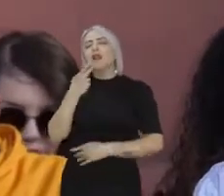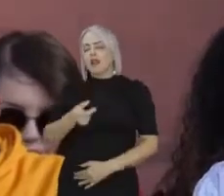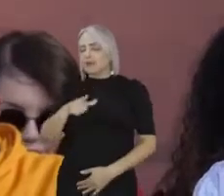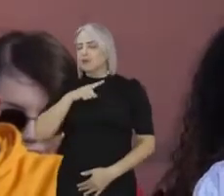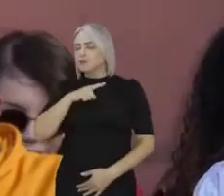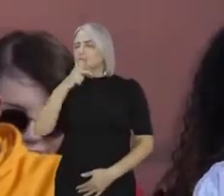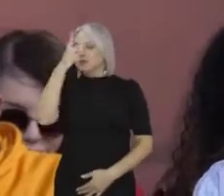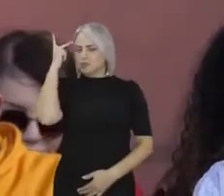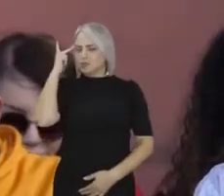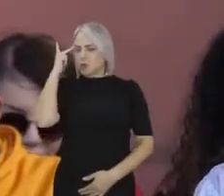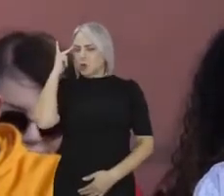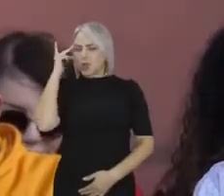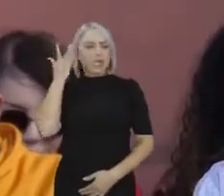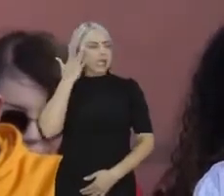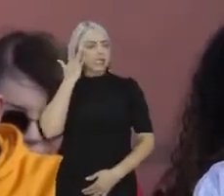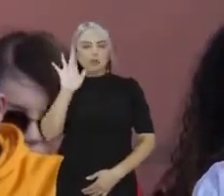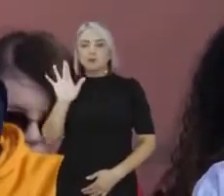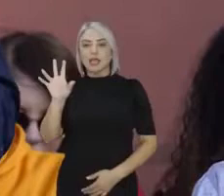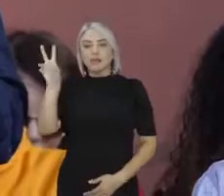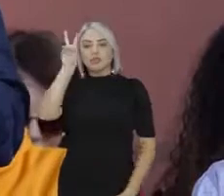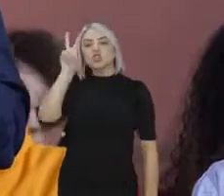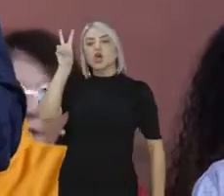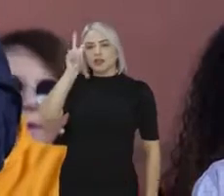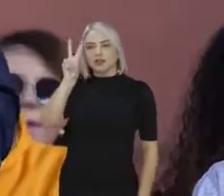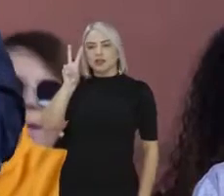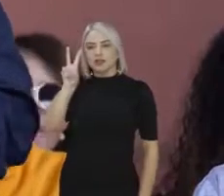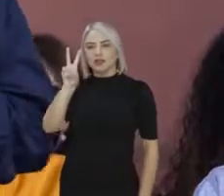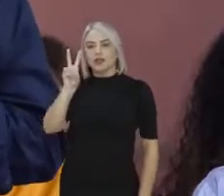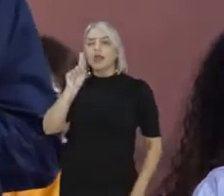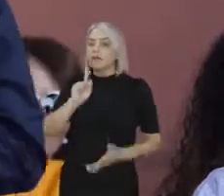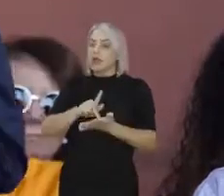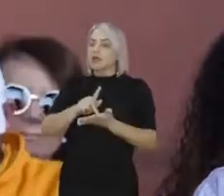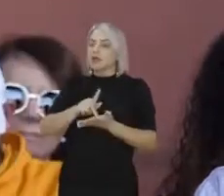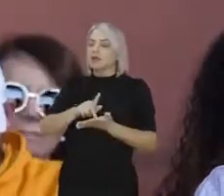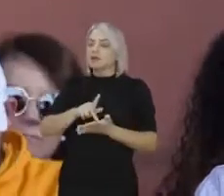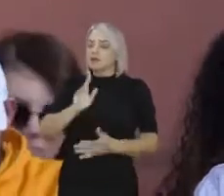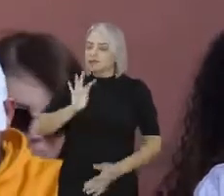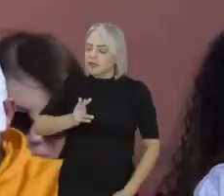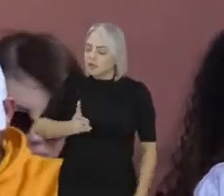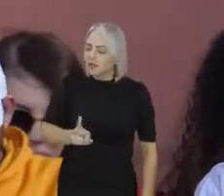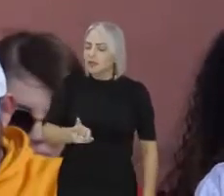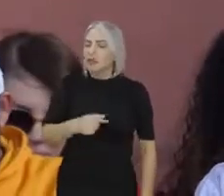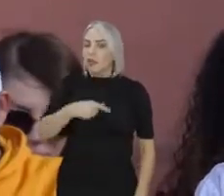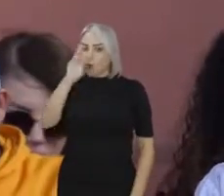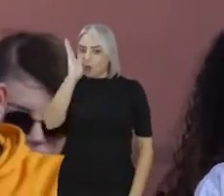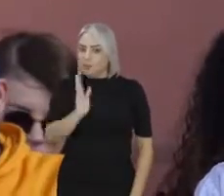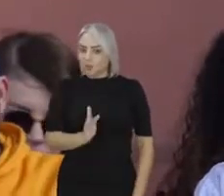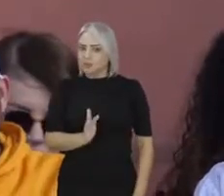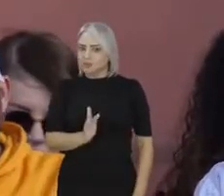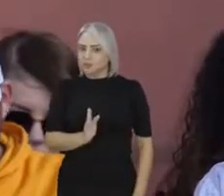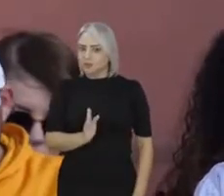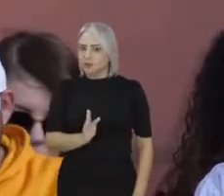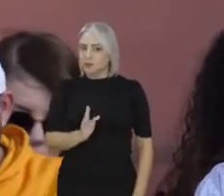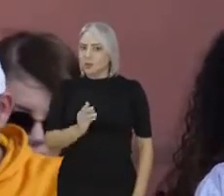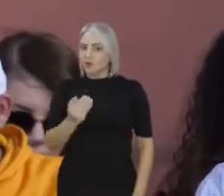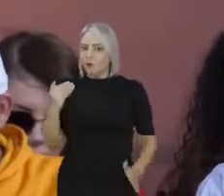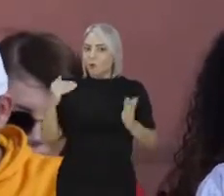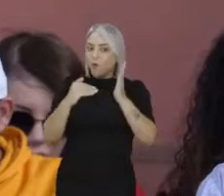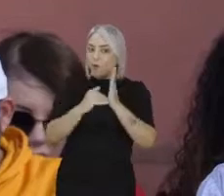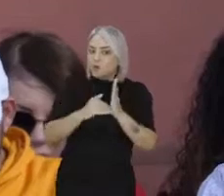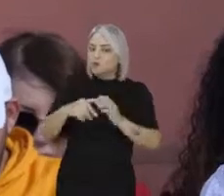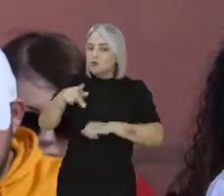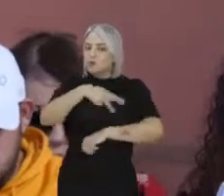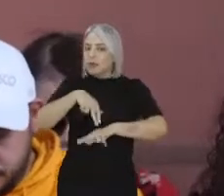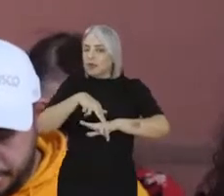a história. Mas eu faço questão de contar sempre. O Brasil foi o último país da América do Sul